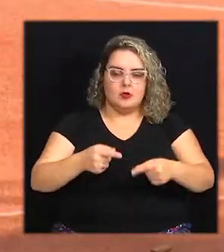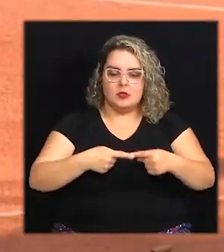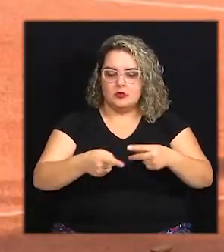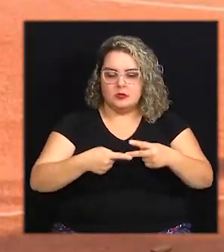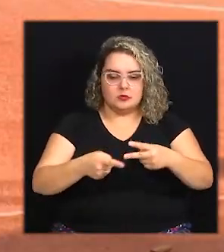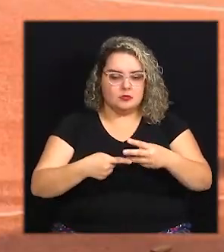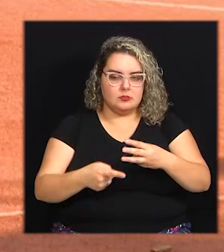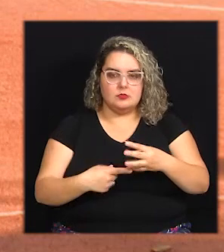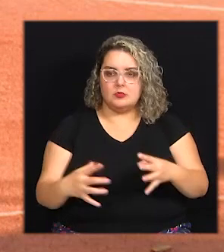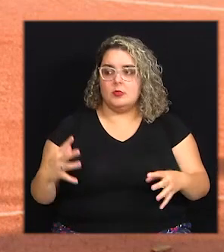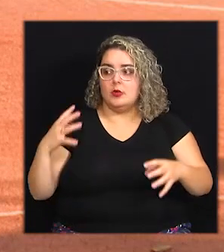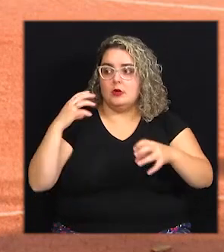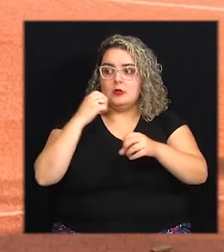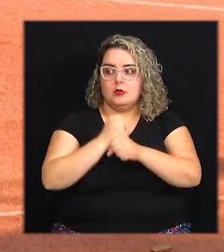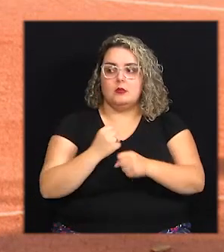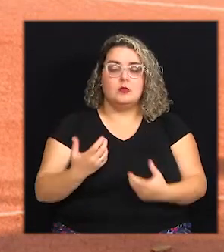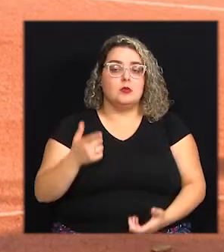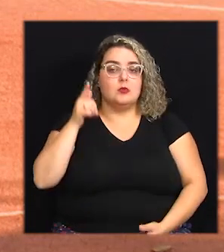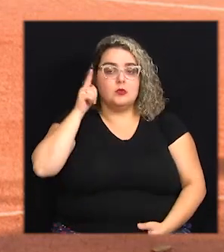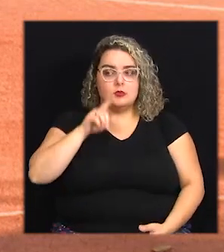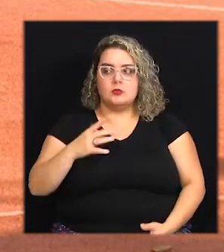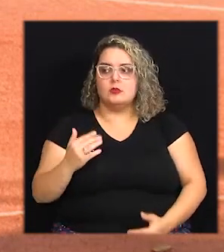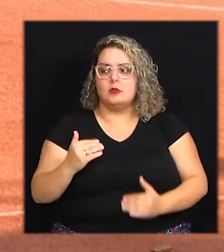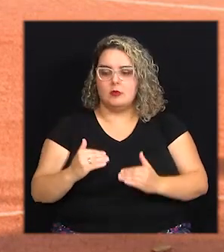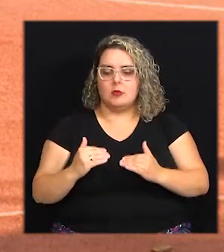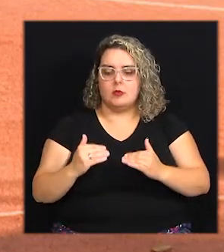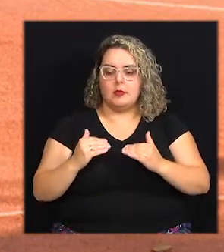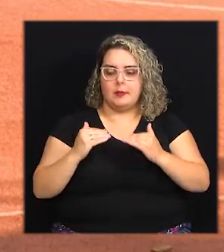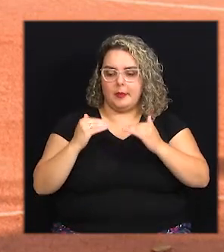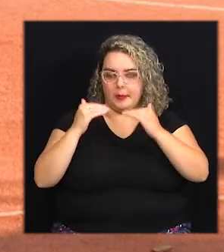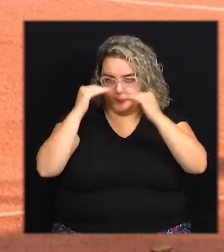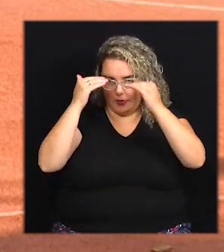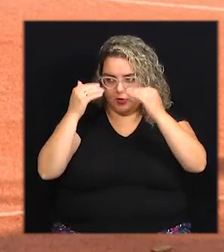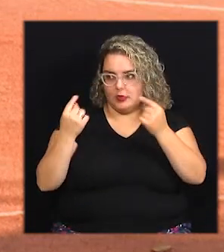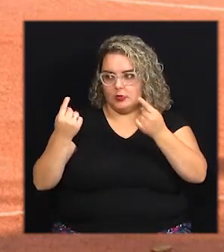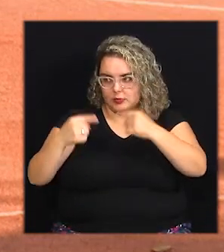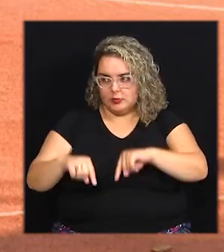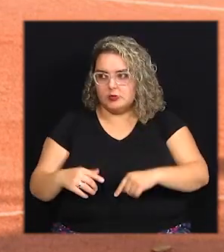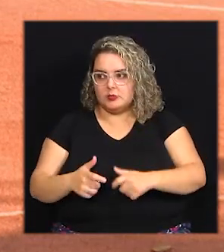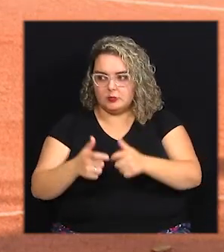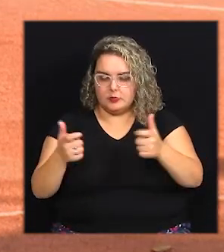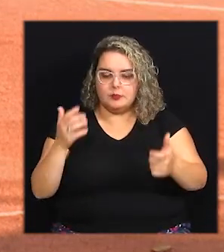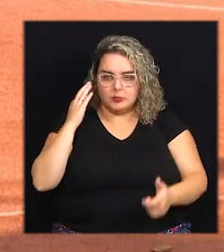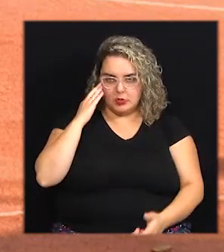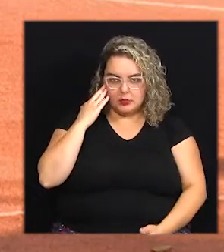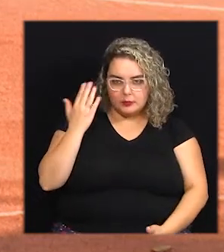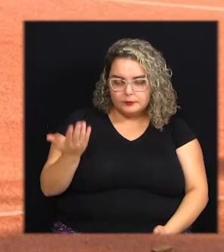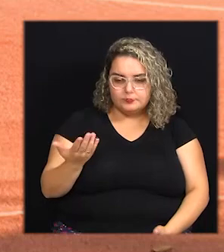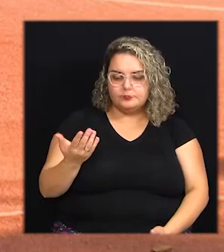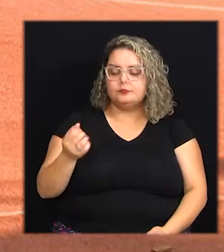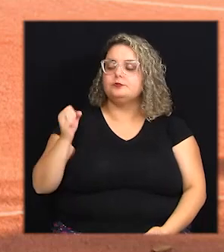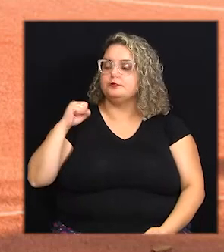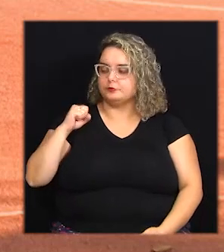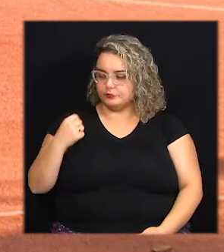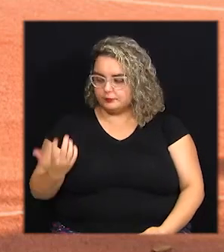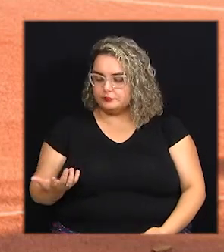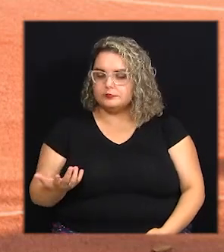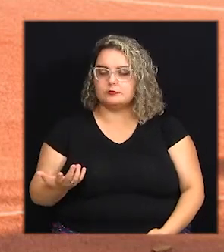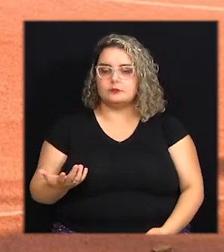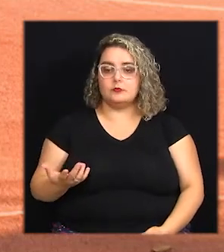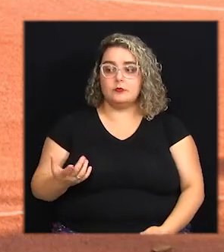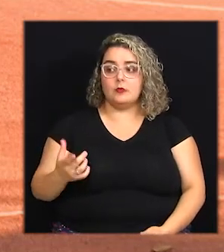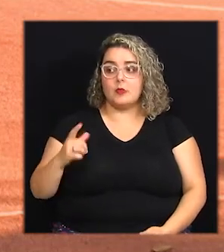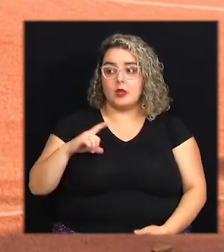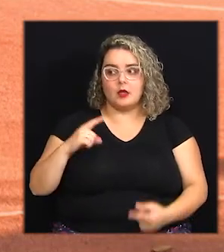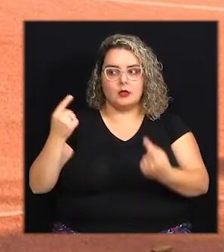porque você tem que acumular o máximo de pontos que você conseguir para ir subindo o nível e poder jogar torneios maiores, entendeu? E cara, eu